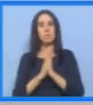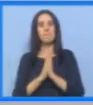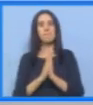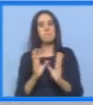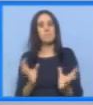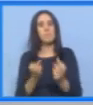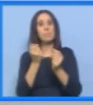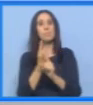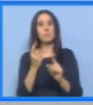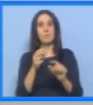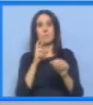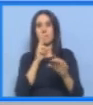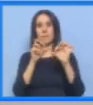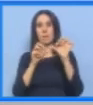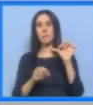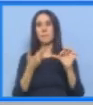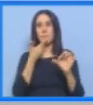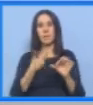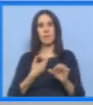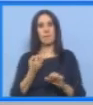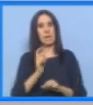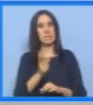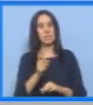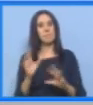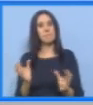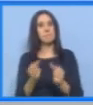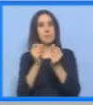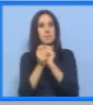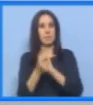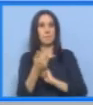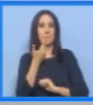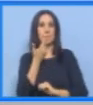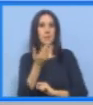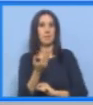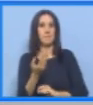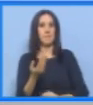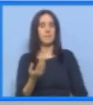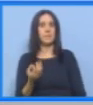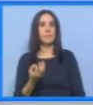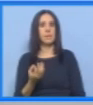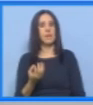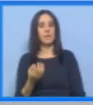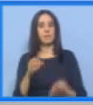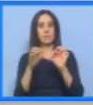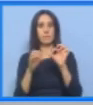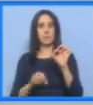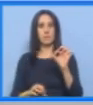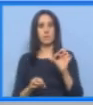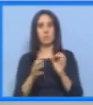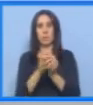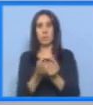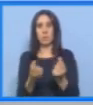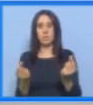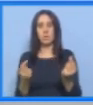reparação, porque a mensagem de Fátima é precisamente isso, pede a reparação. É uma mensagem de oração,